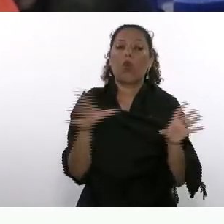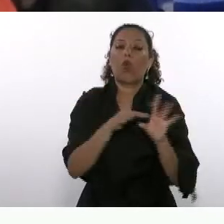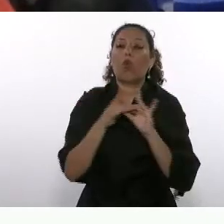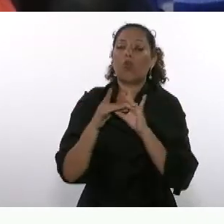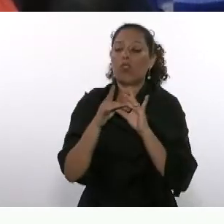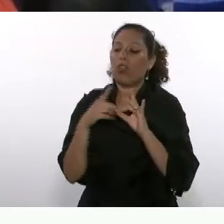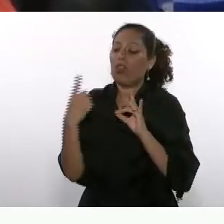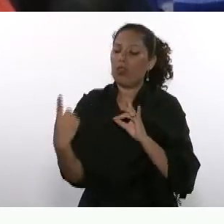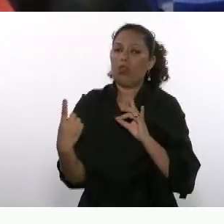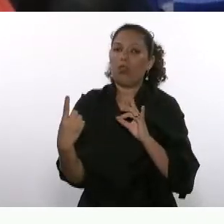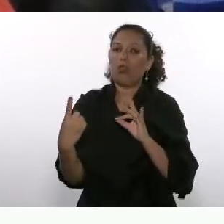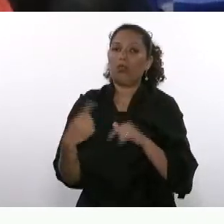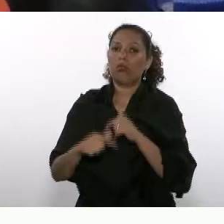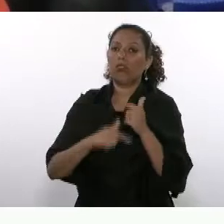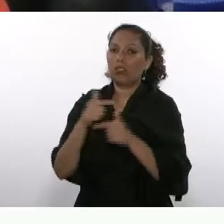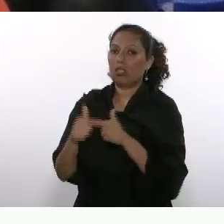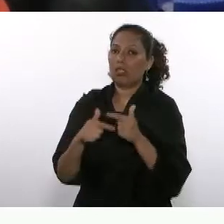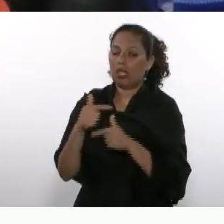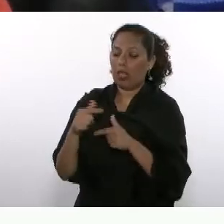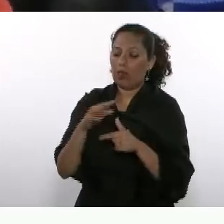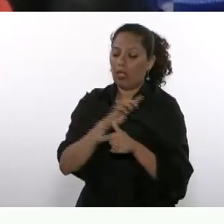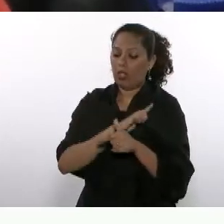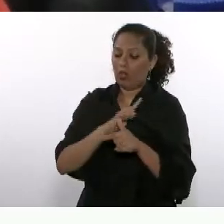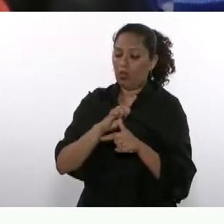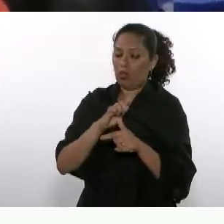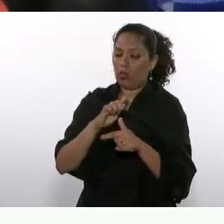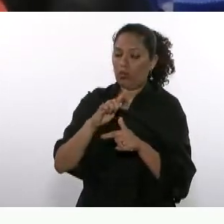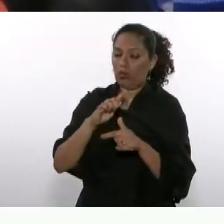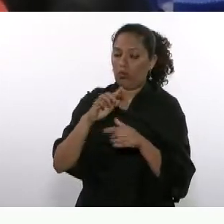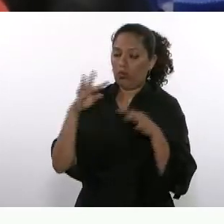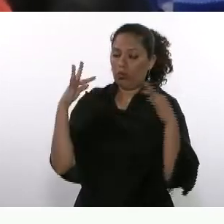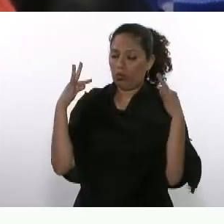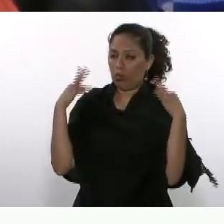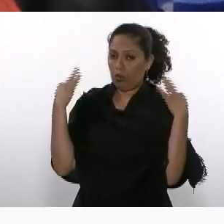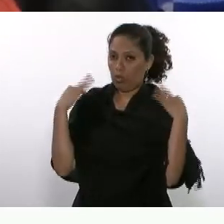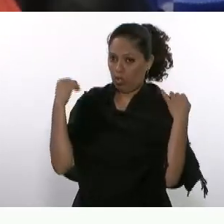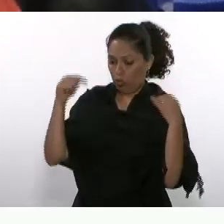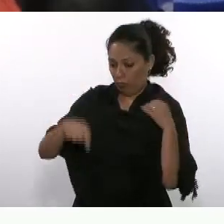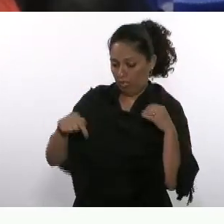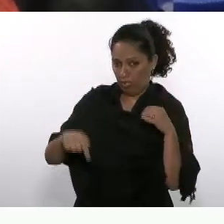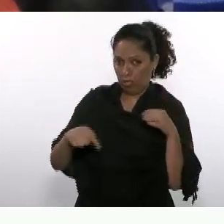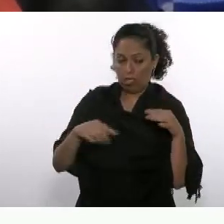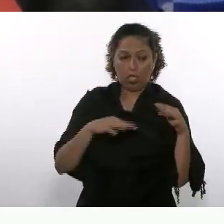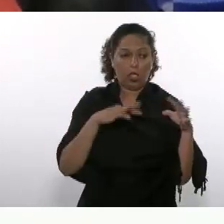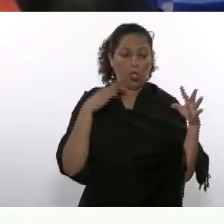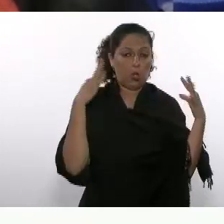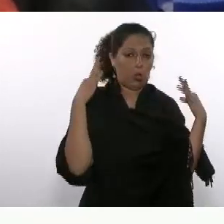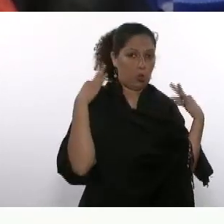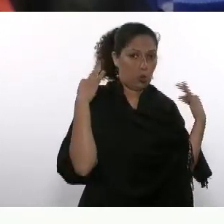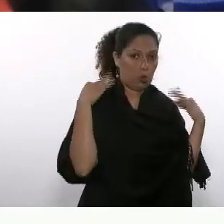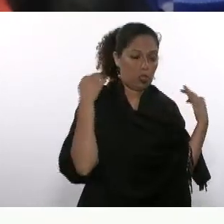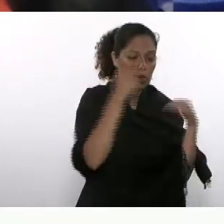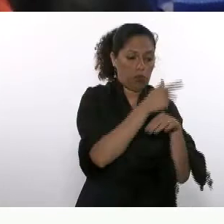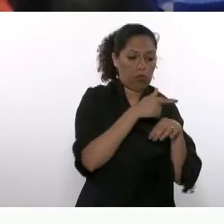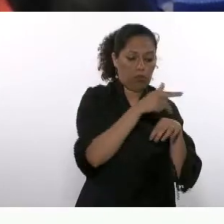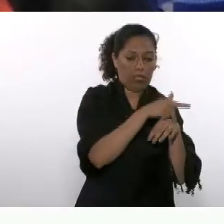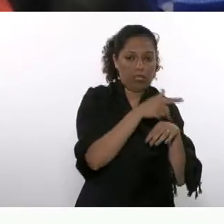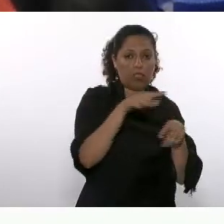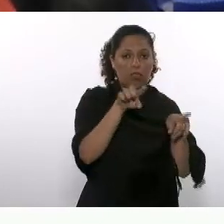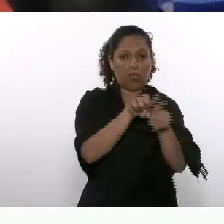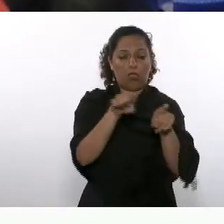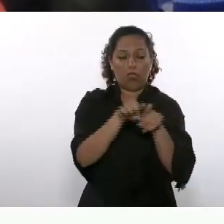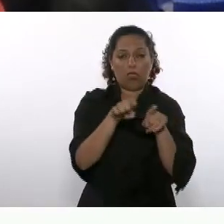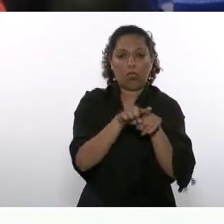uma ação interna do turismo circular no próprio Estado, do turismo circular no país e